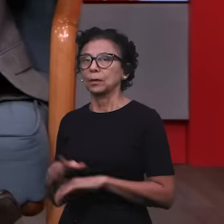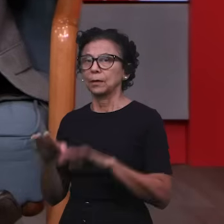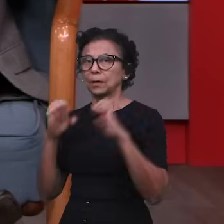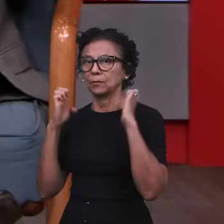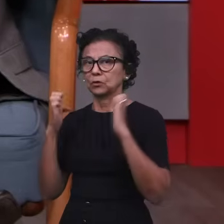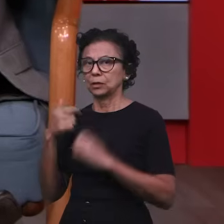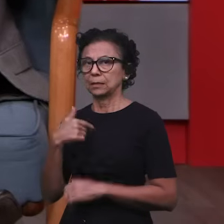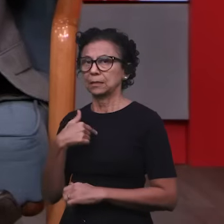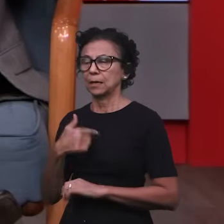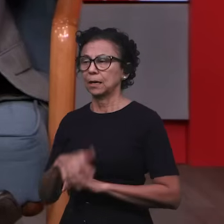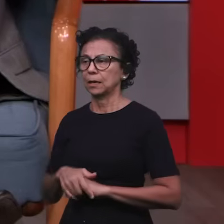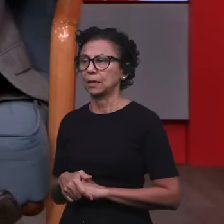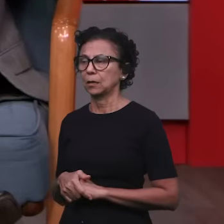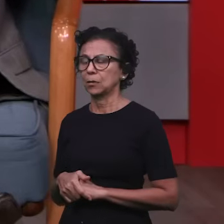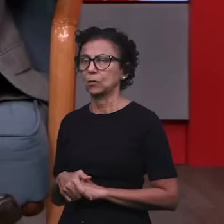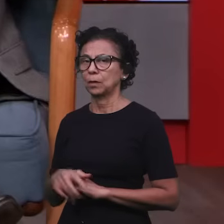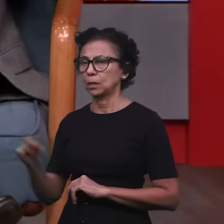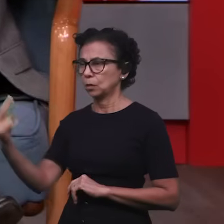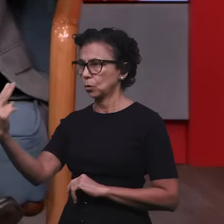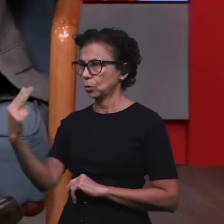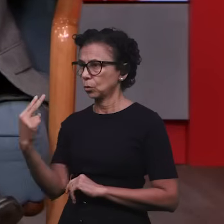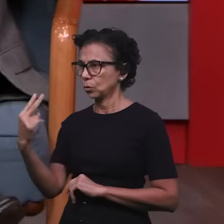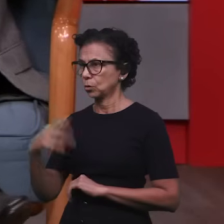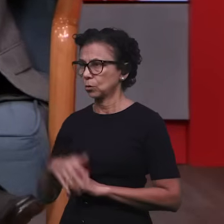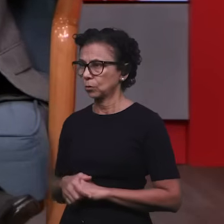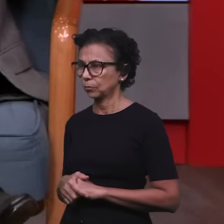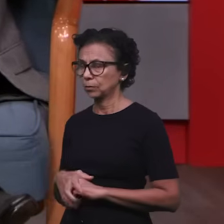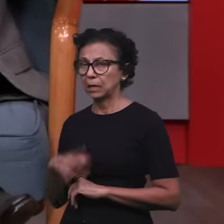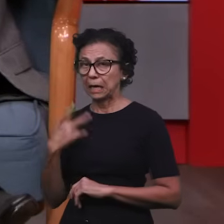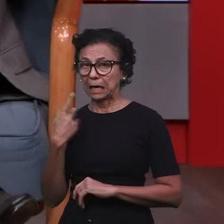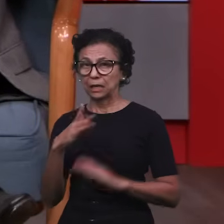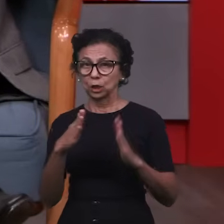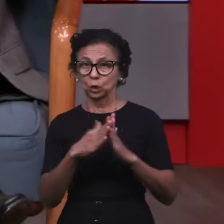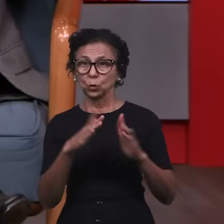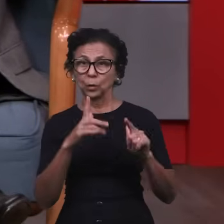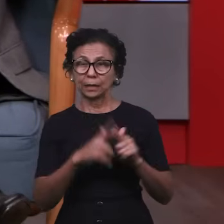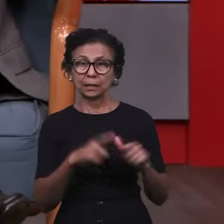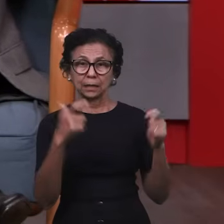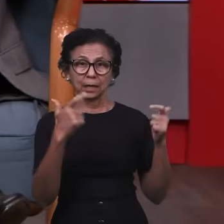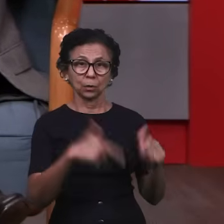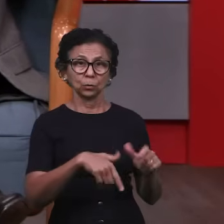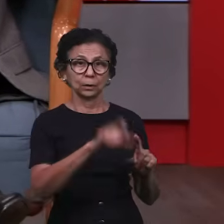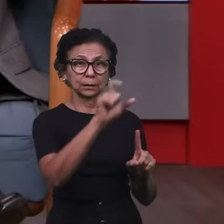assim: a sua igreja é uma sinagoga de Satanás.